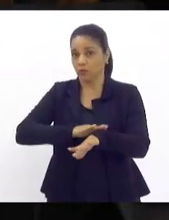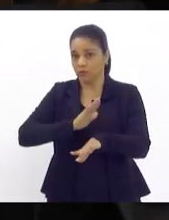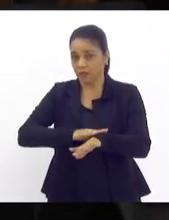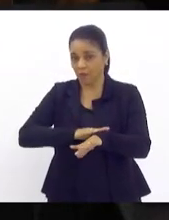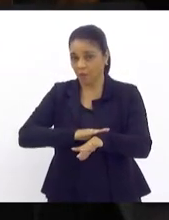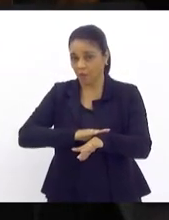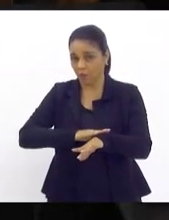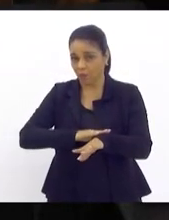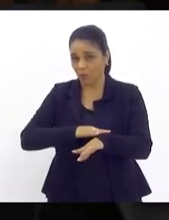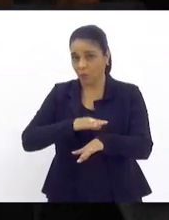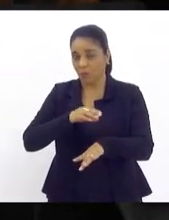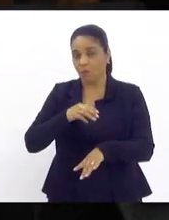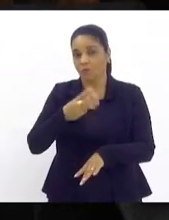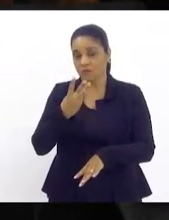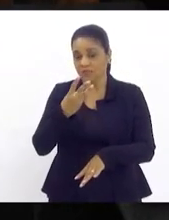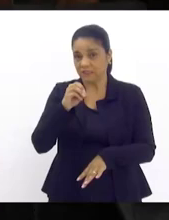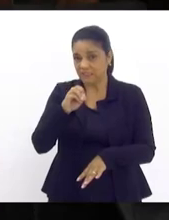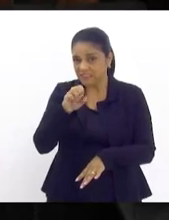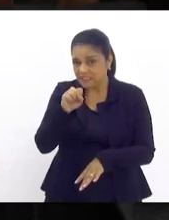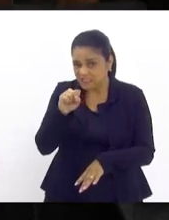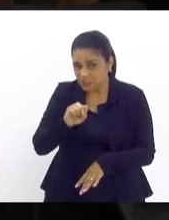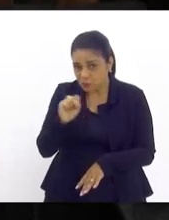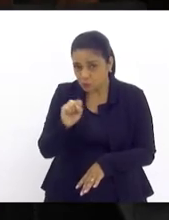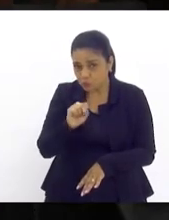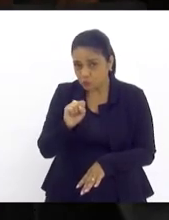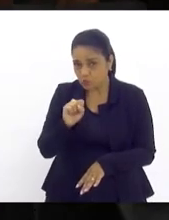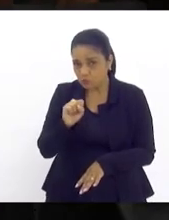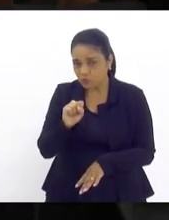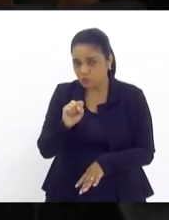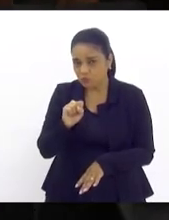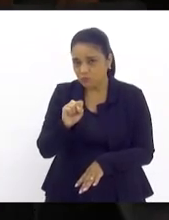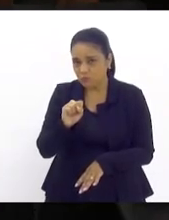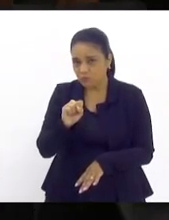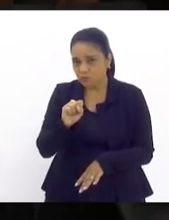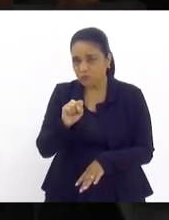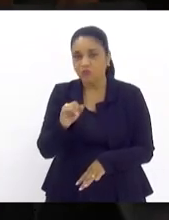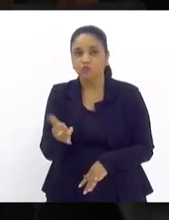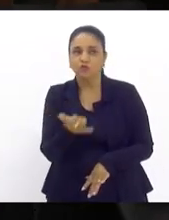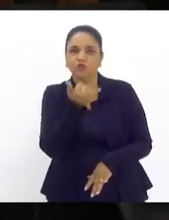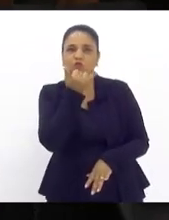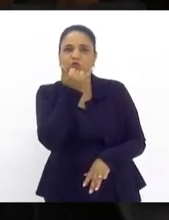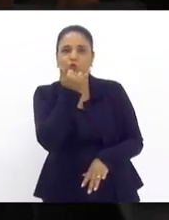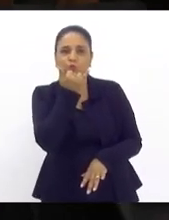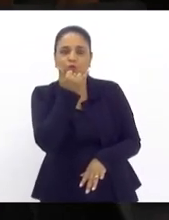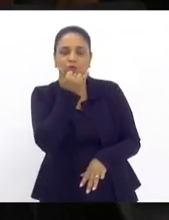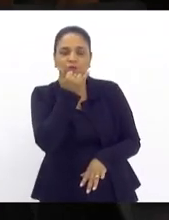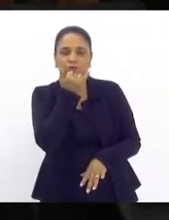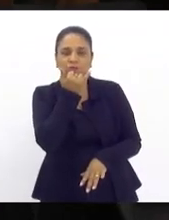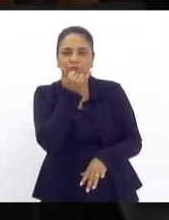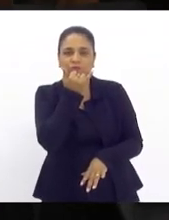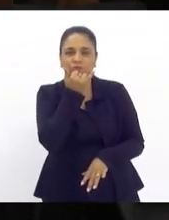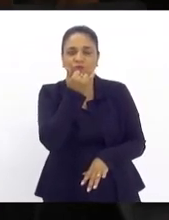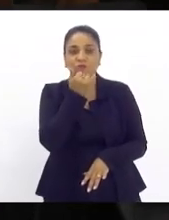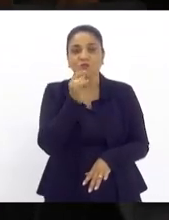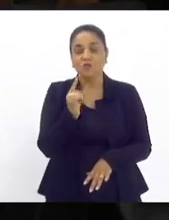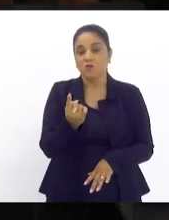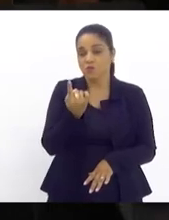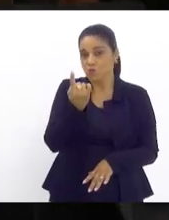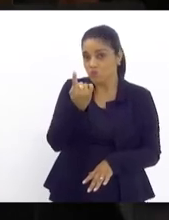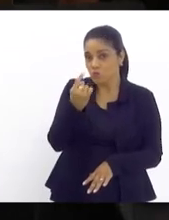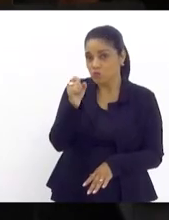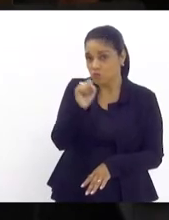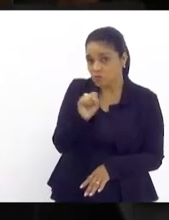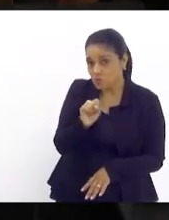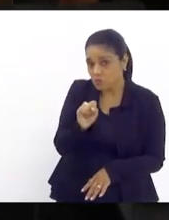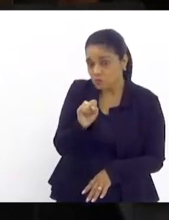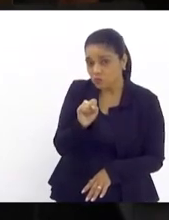segundo para... Desculpe, meio minuto, para meio segundo para um segundo, o que,